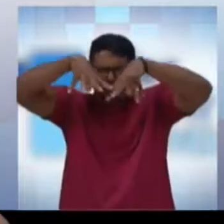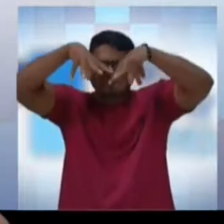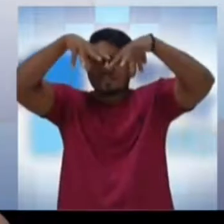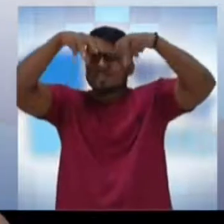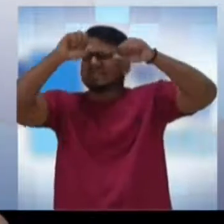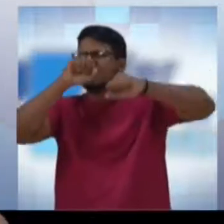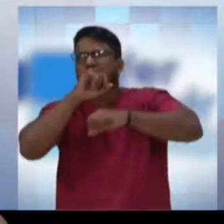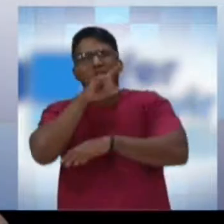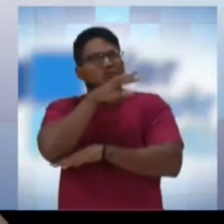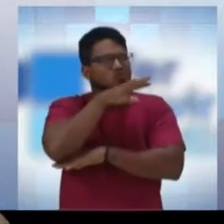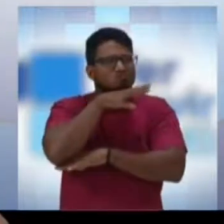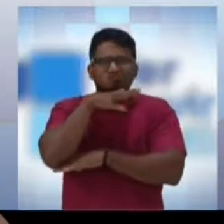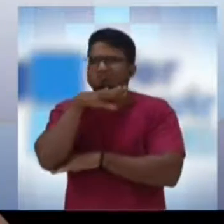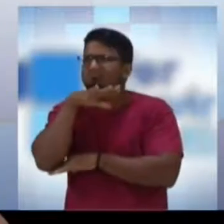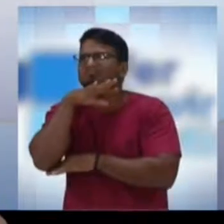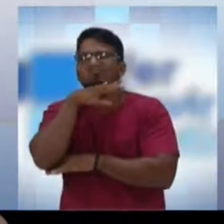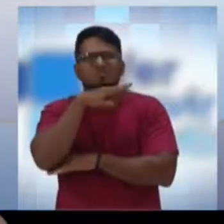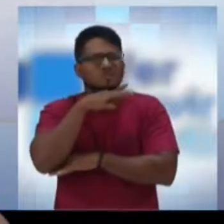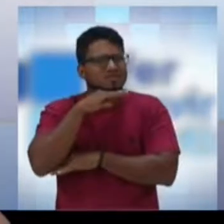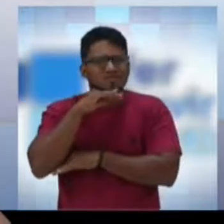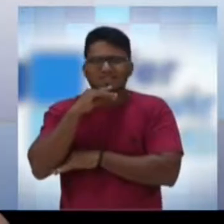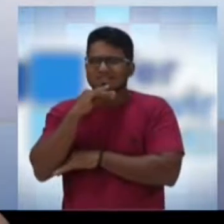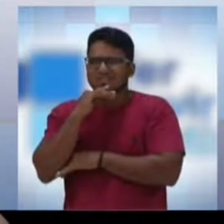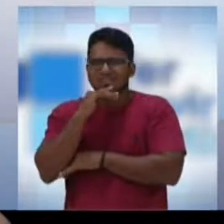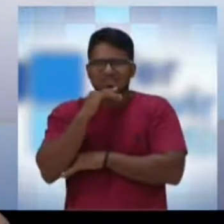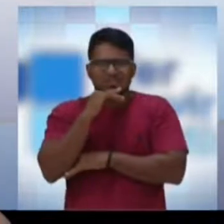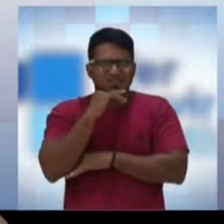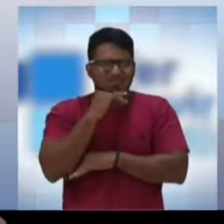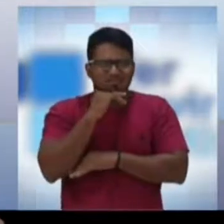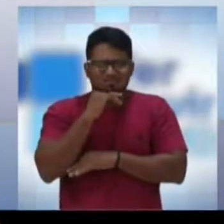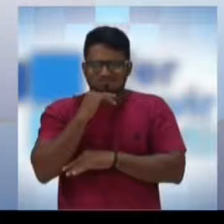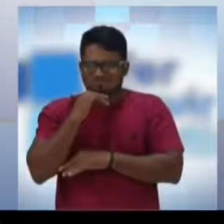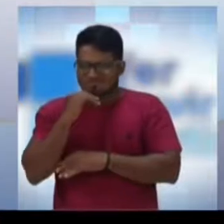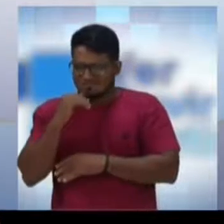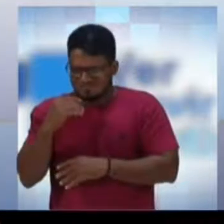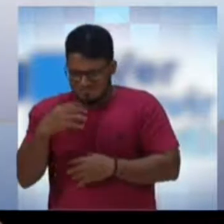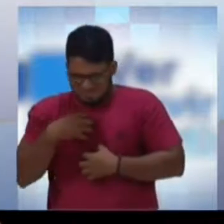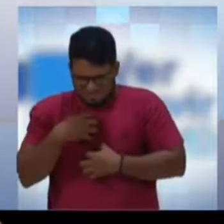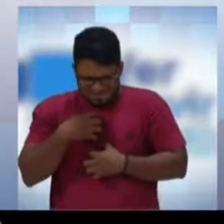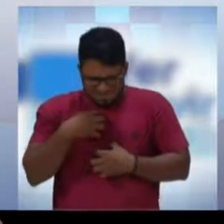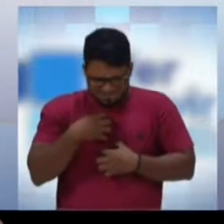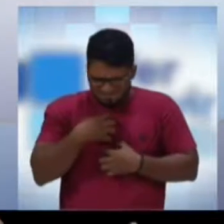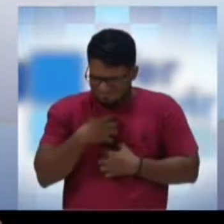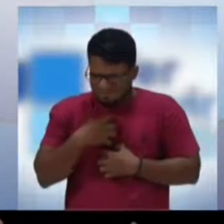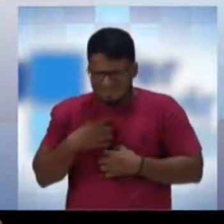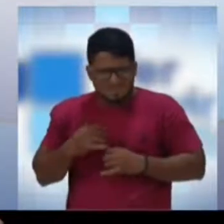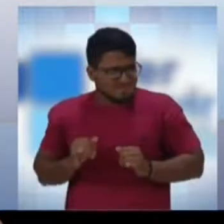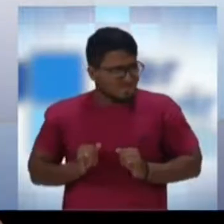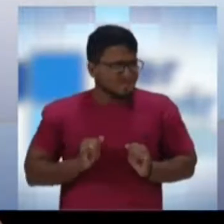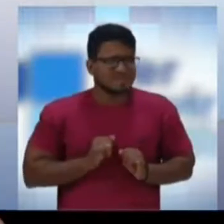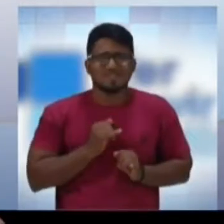Escuridão já vem pior, de endoidecer gente sã.